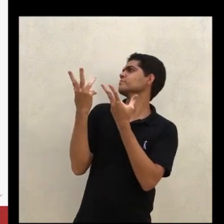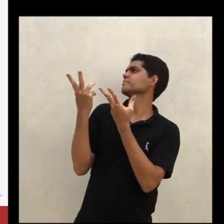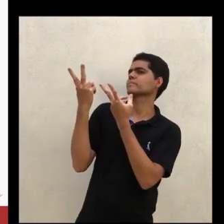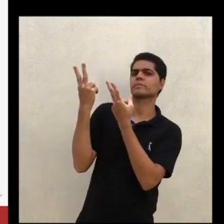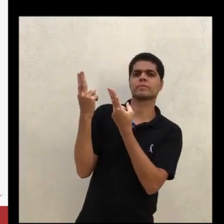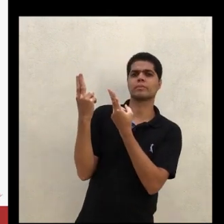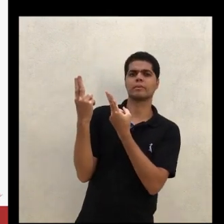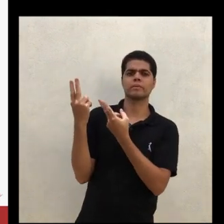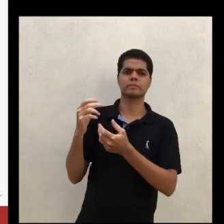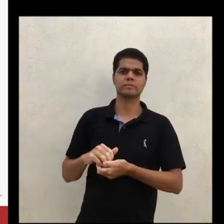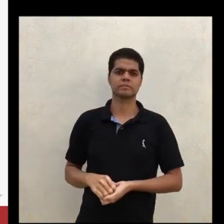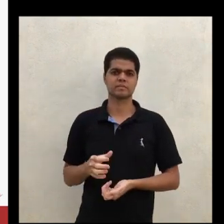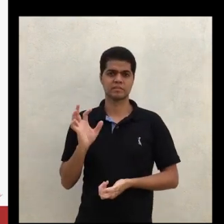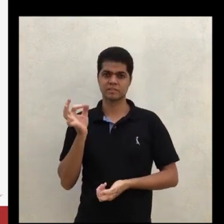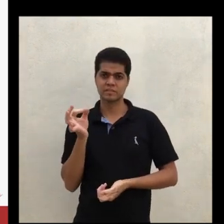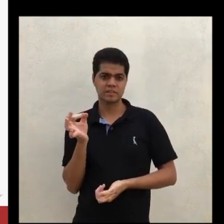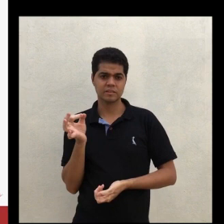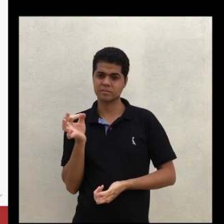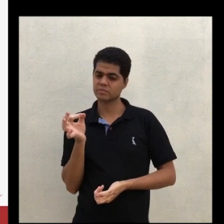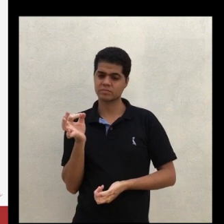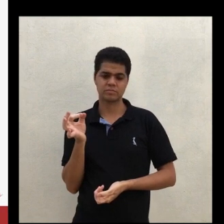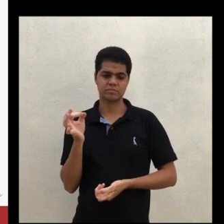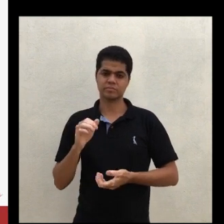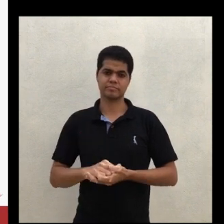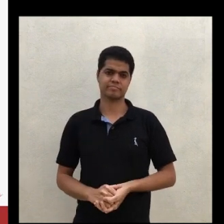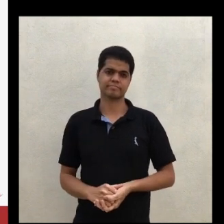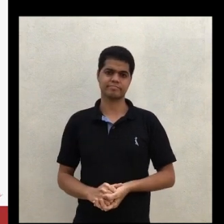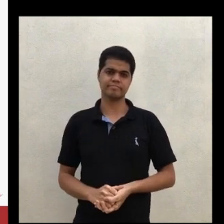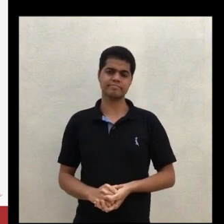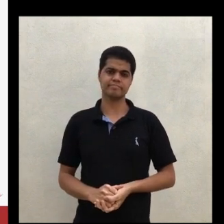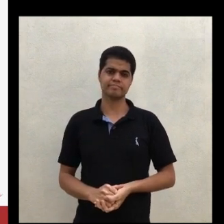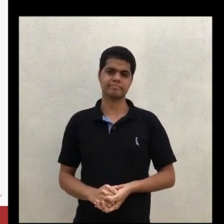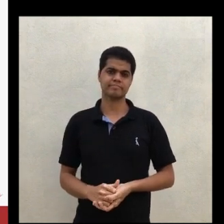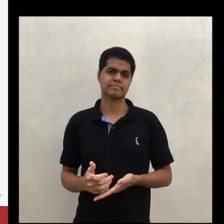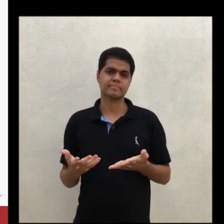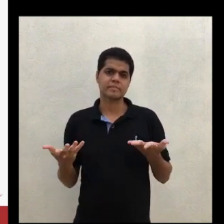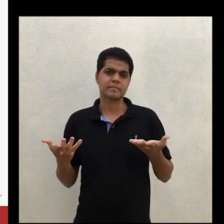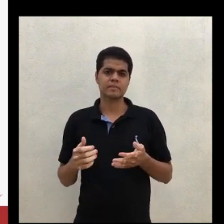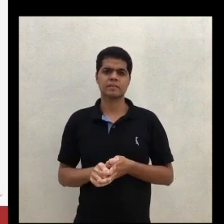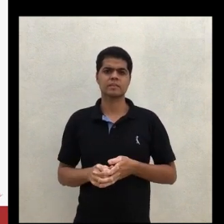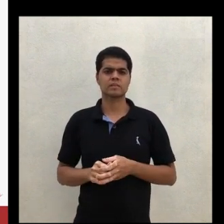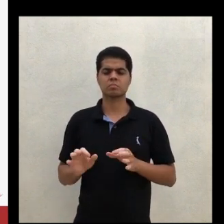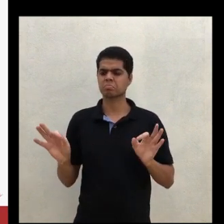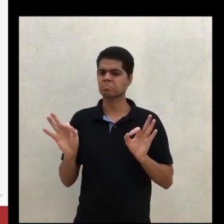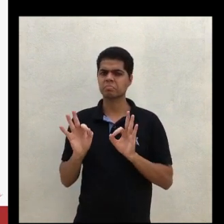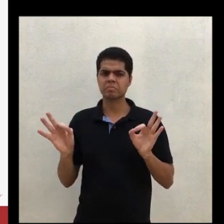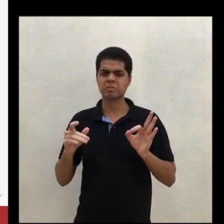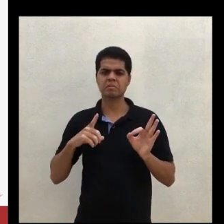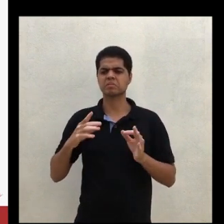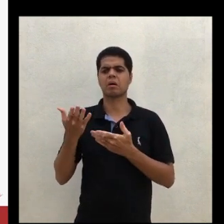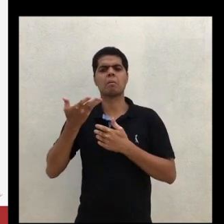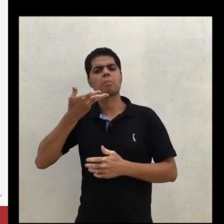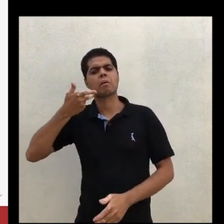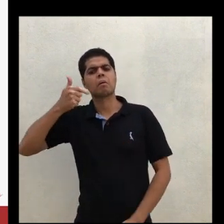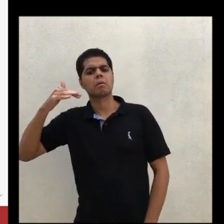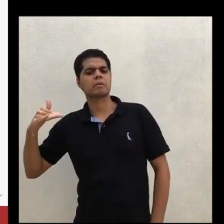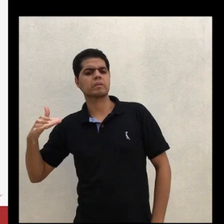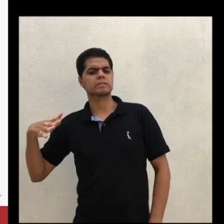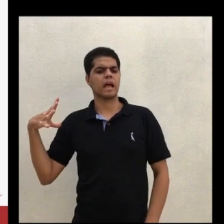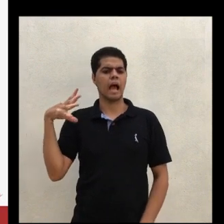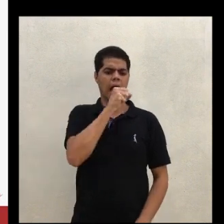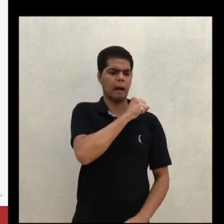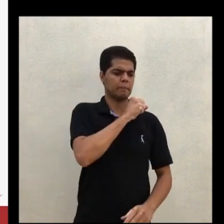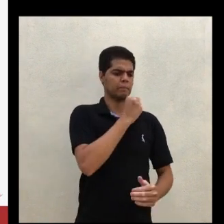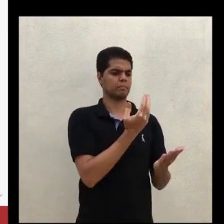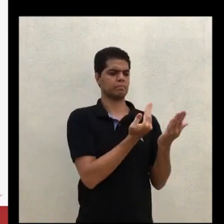não. Ninguém deixa de ser criança e passa a ser adolescente abruptamente, só porque contou um único segundo no calendário de vida